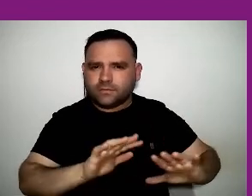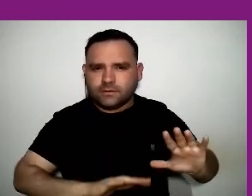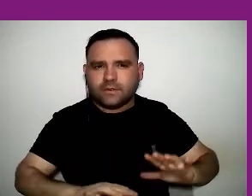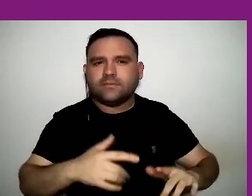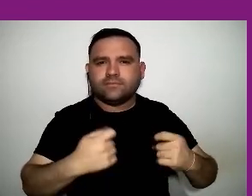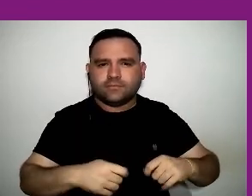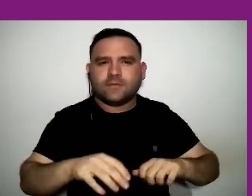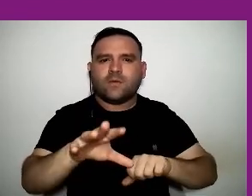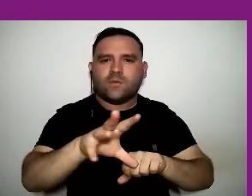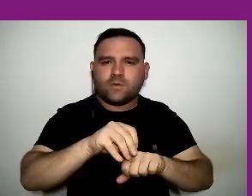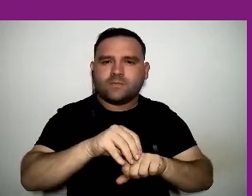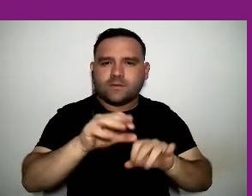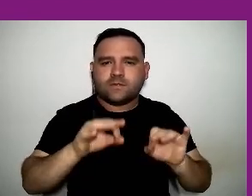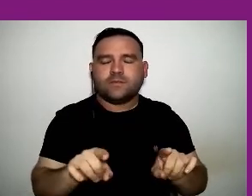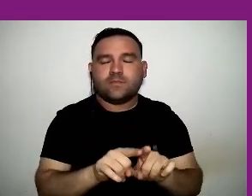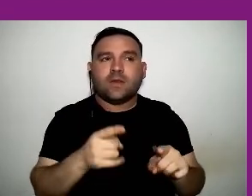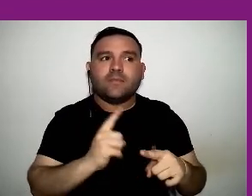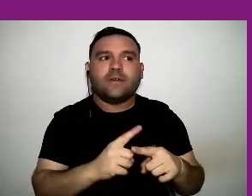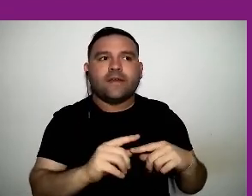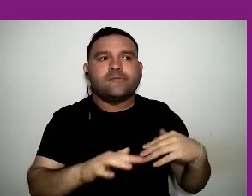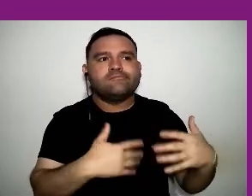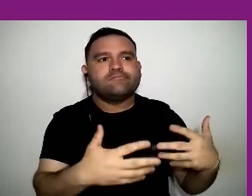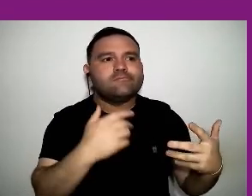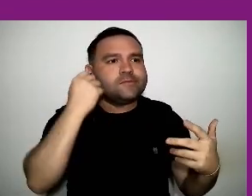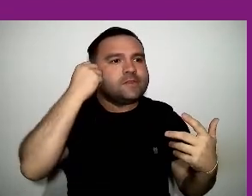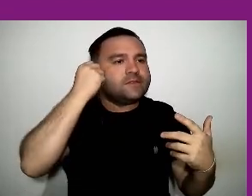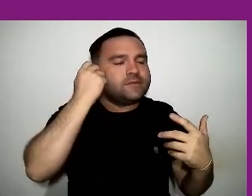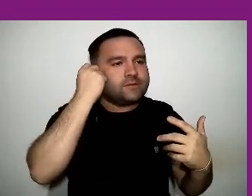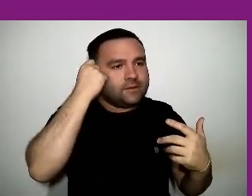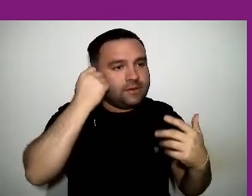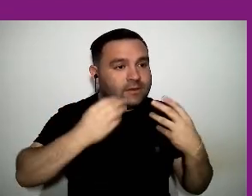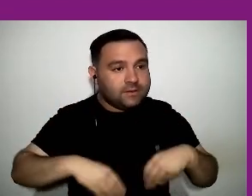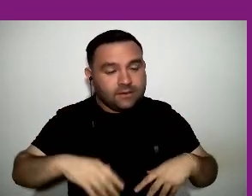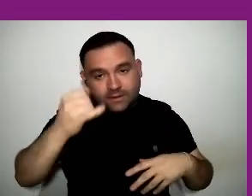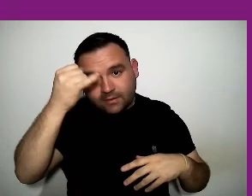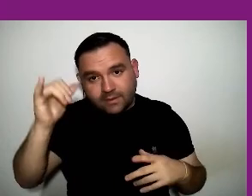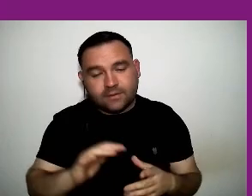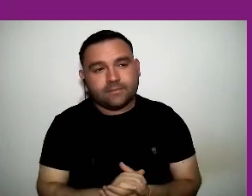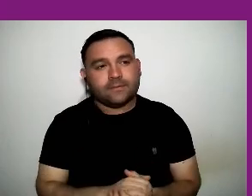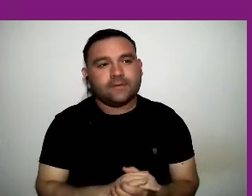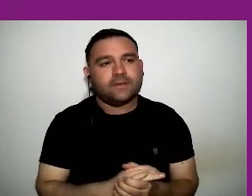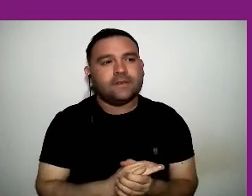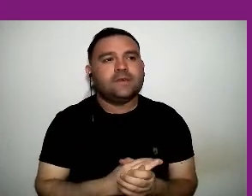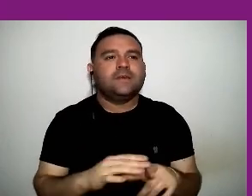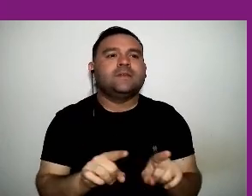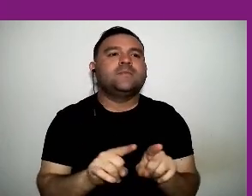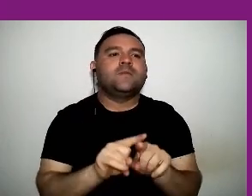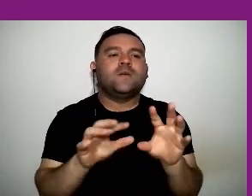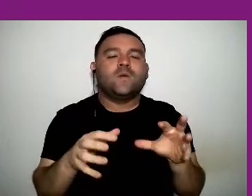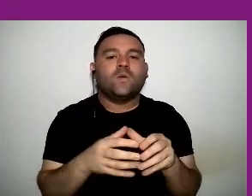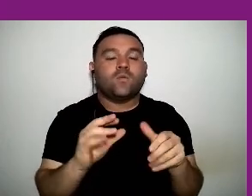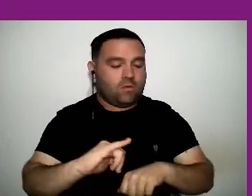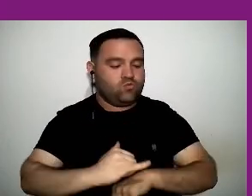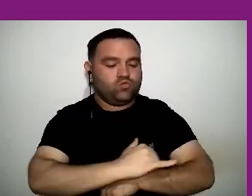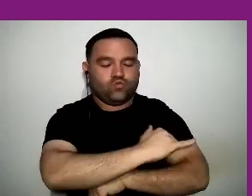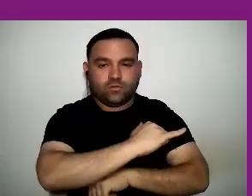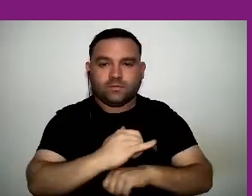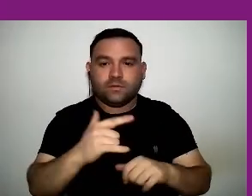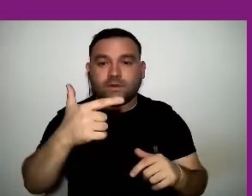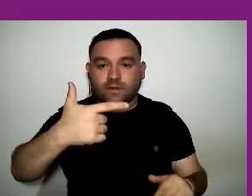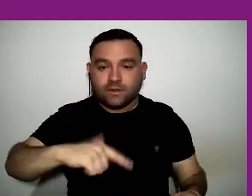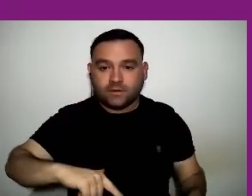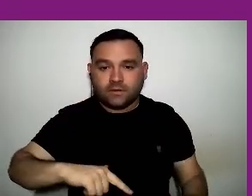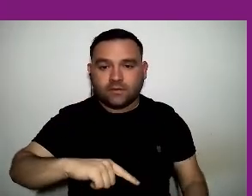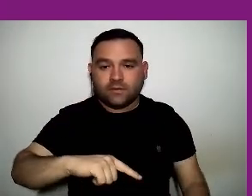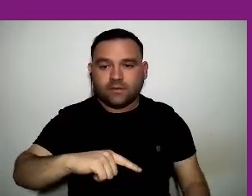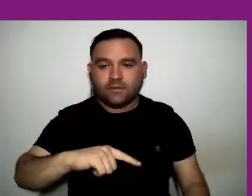muito conhecimento para não se induzir mais lesão. E no grupo de pacientes obesos, de novo,